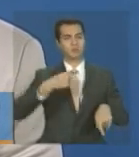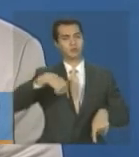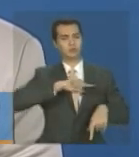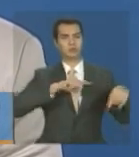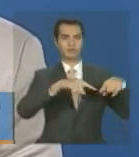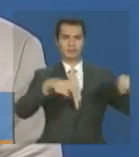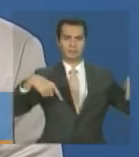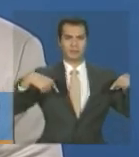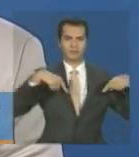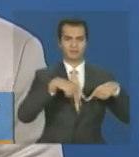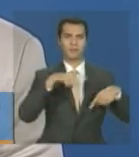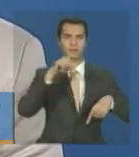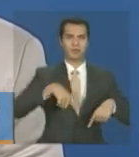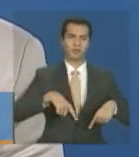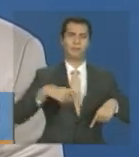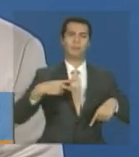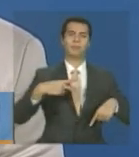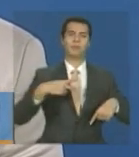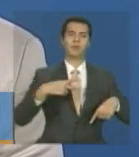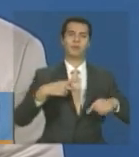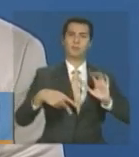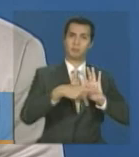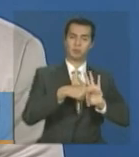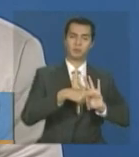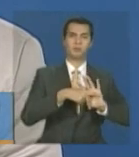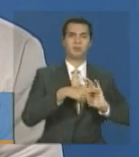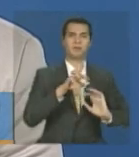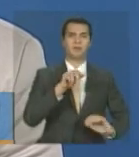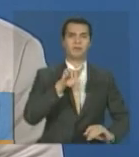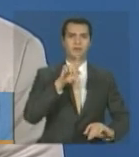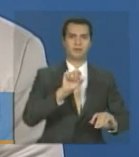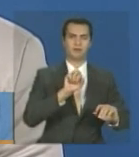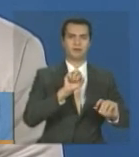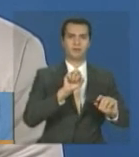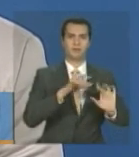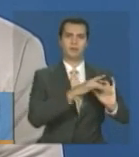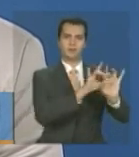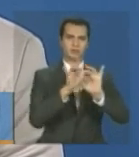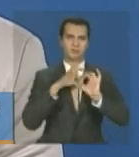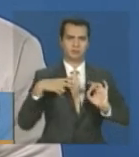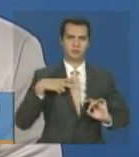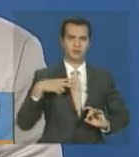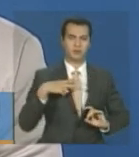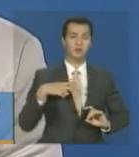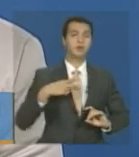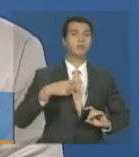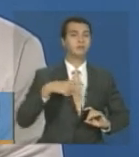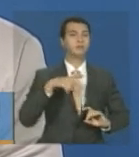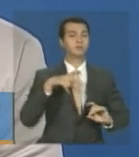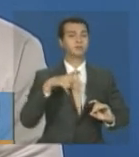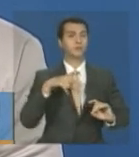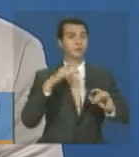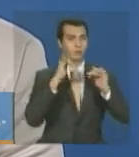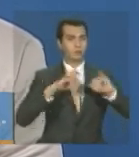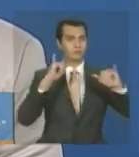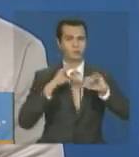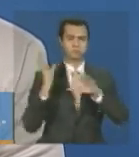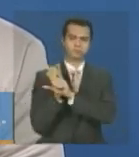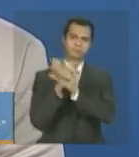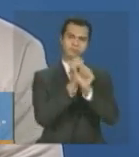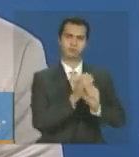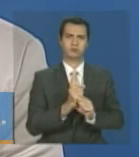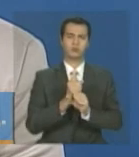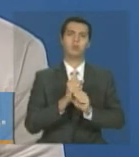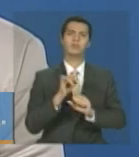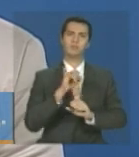privada, porque eles vão subsidiar as nossas decisões em relação a uma série de processos que têm a ver com